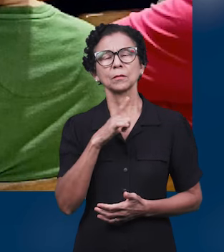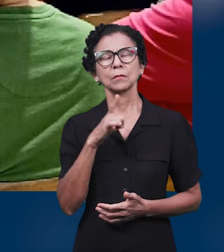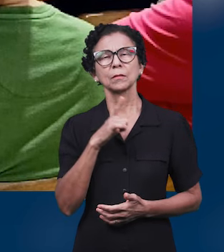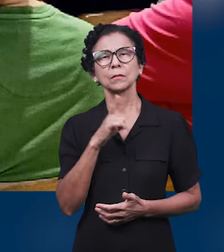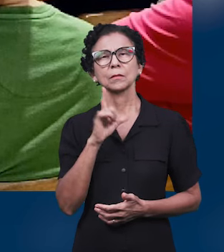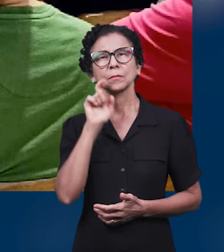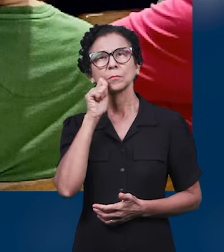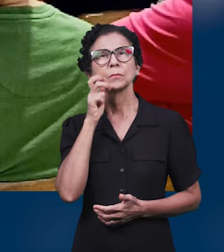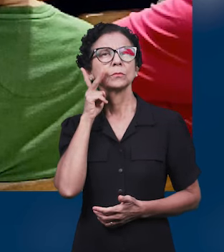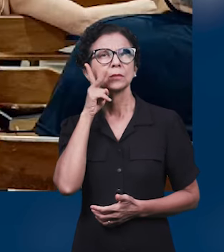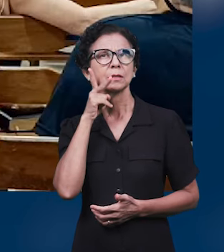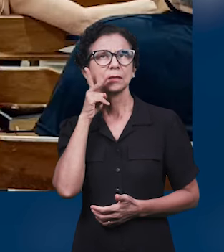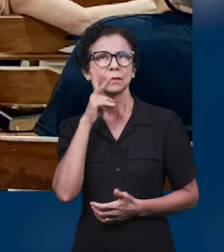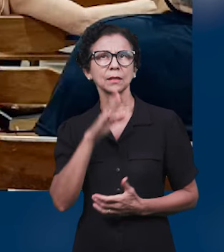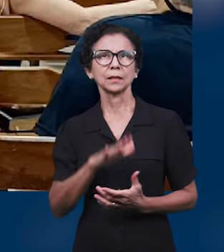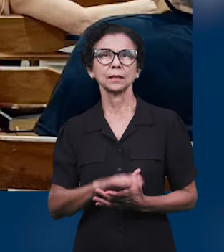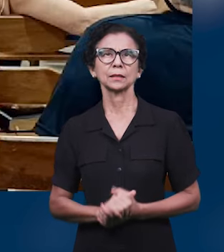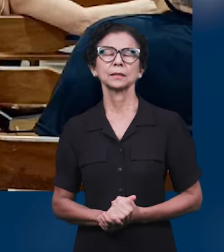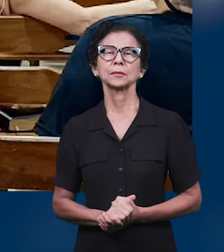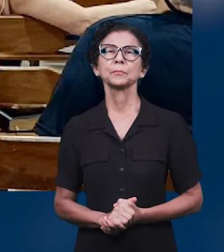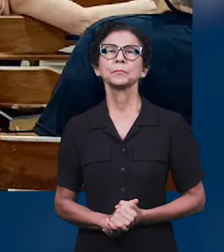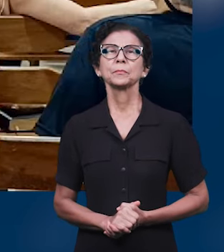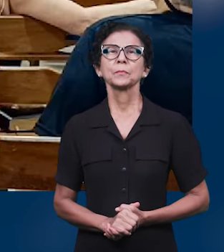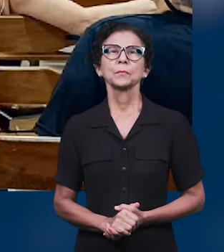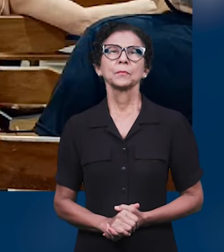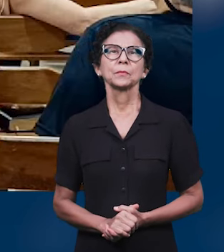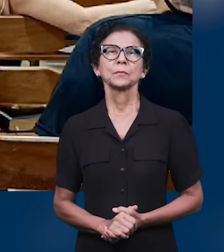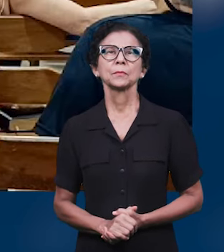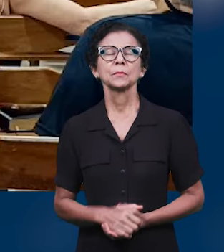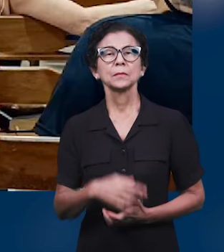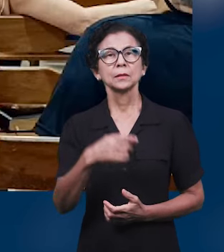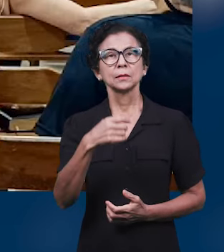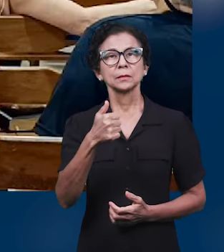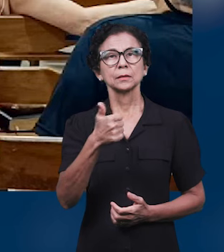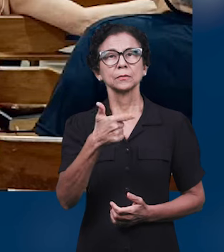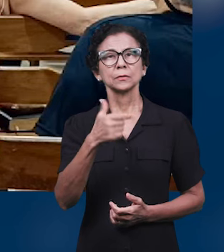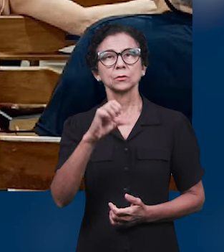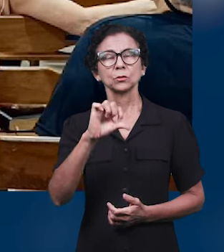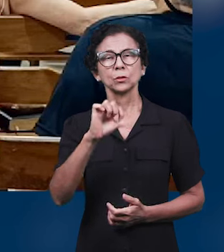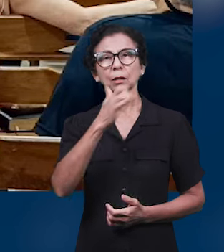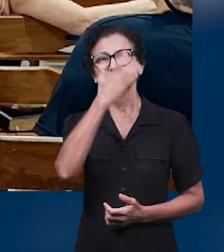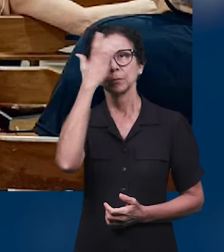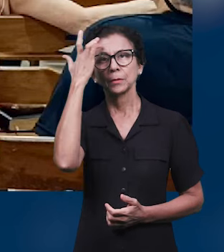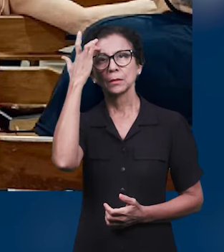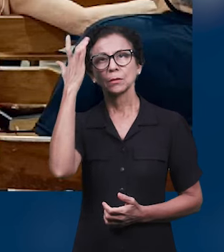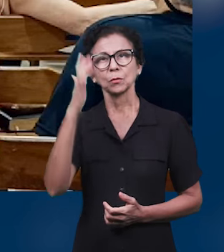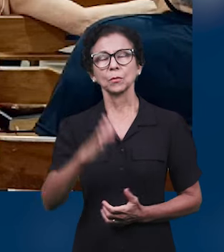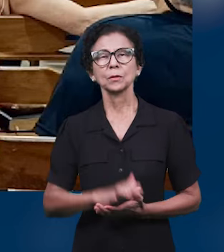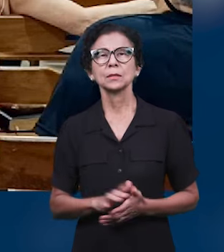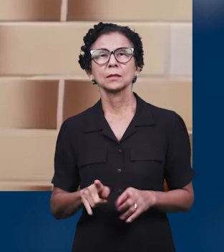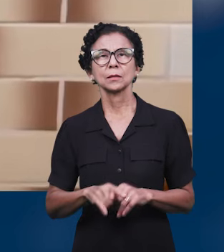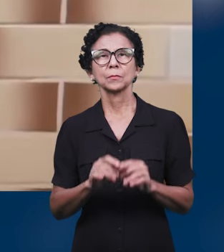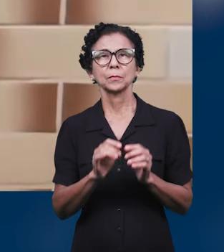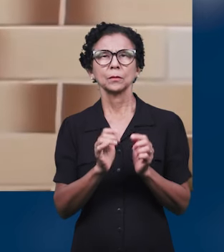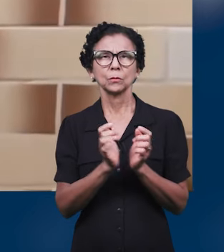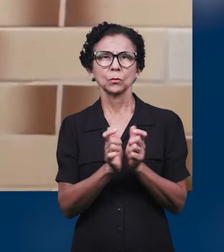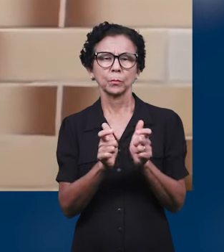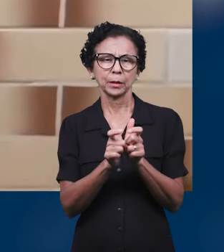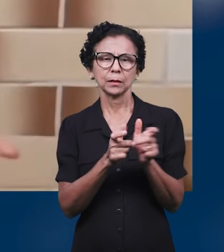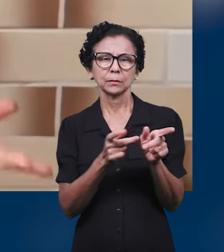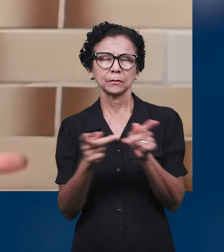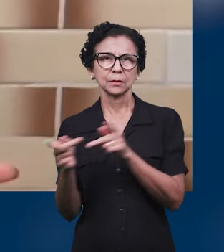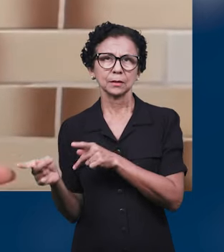todos. Foi uma bênção. Foi uma ceia de louvor e glorificação pelos seminários, pelas evangelizações que nós tivemos em março. Também